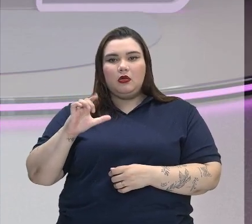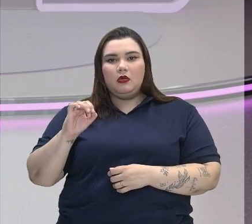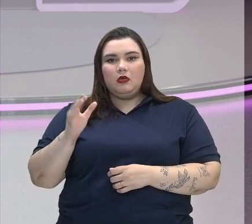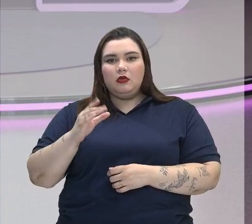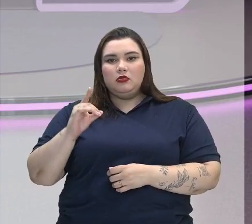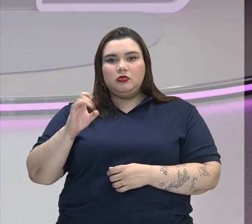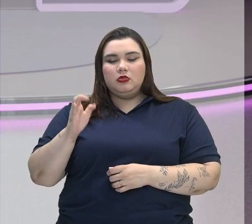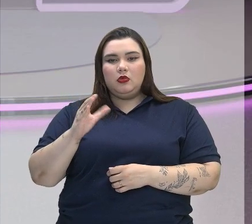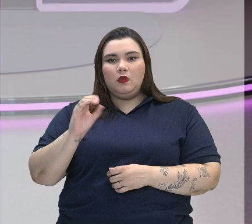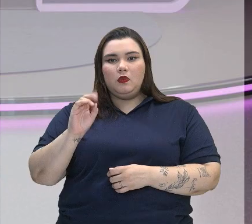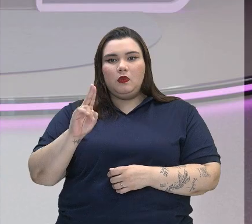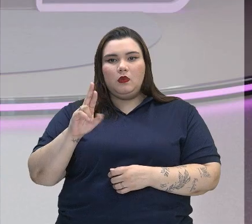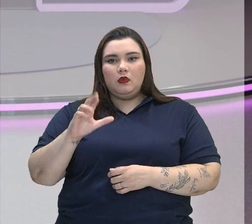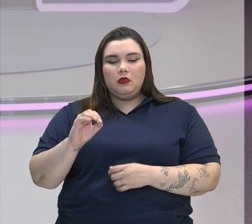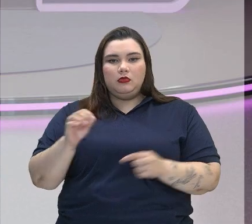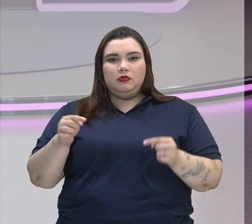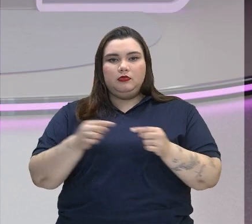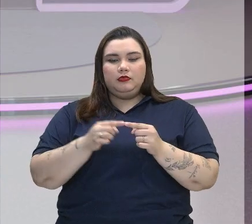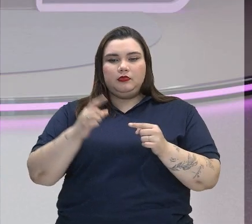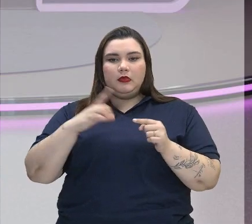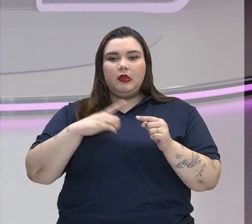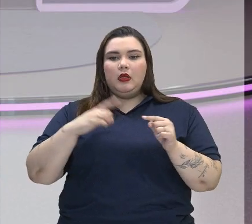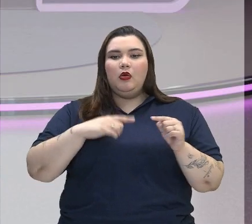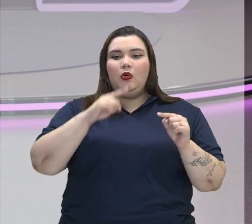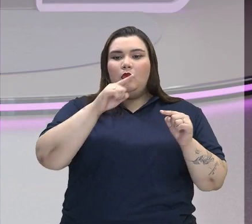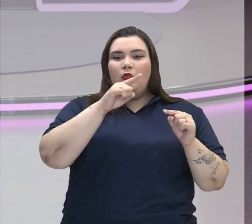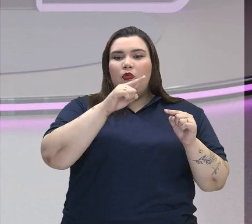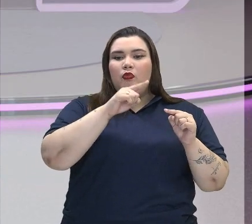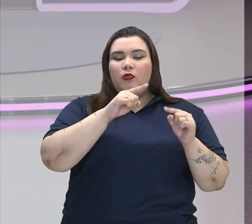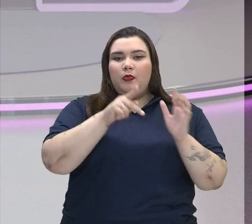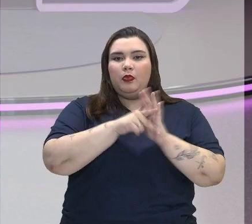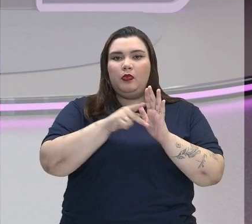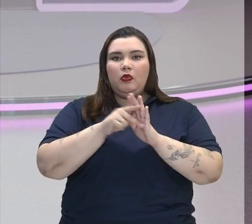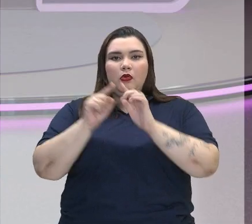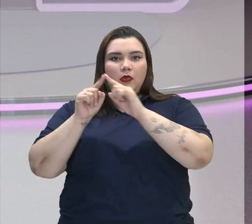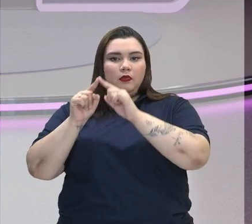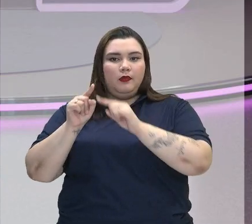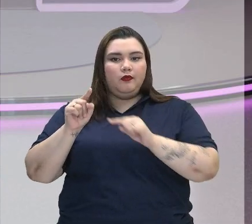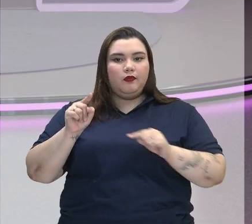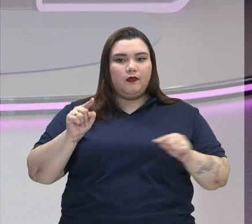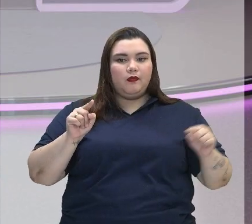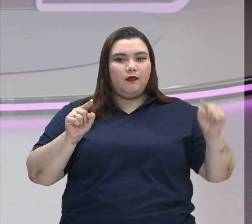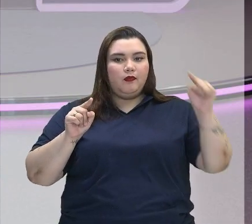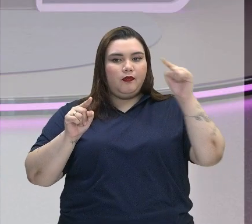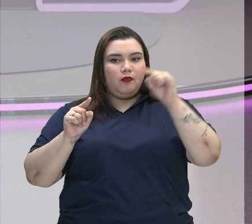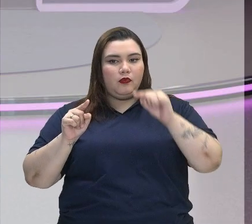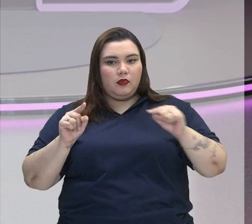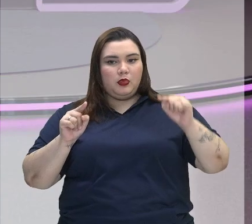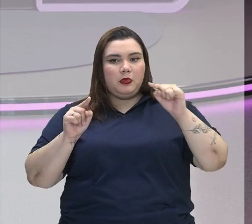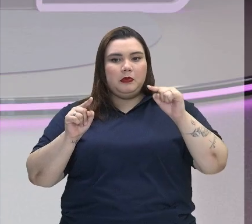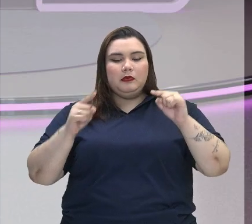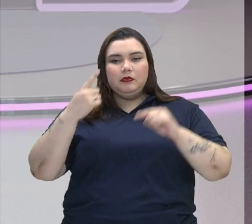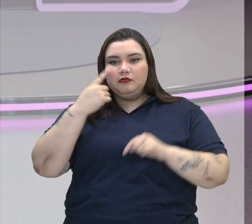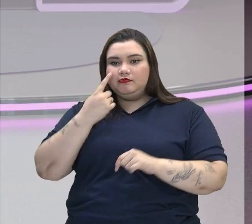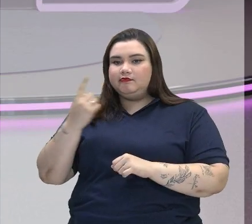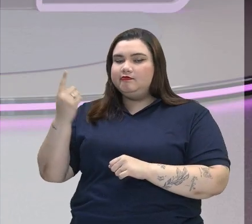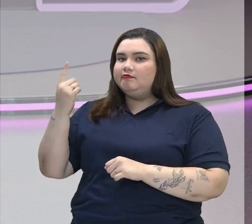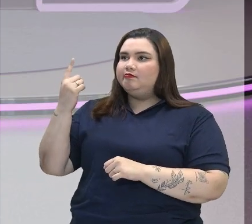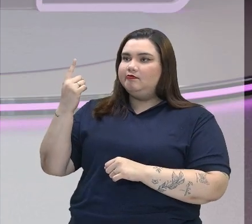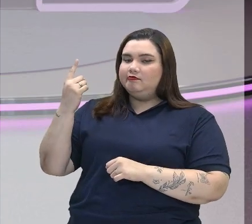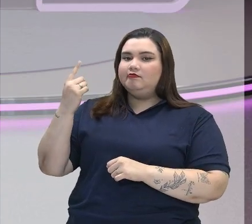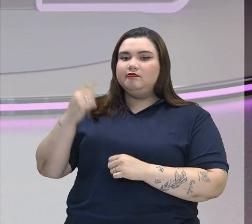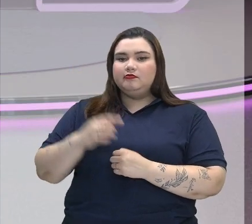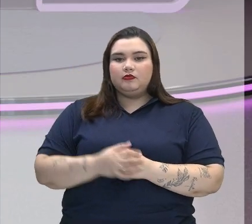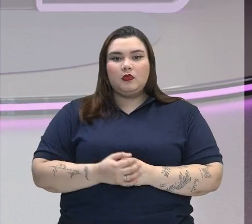você faz aí a proporção, que é o espiral, esse espiral aí está representando o número φ. E esse número vai aparecer aqui